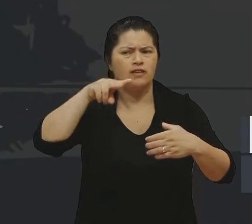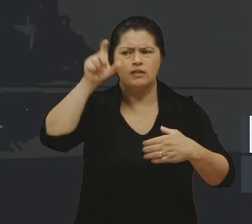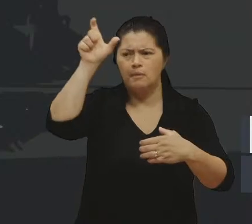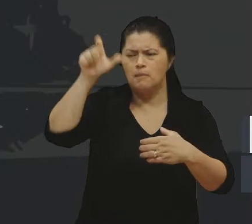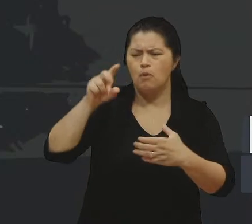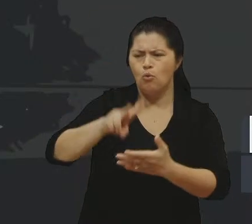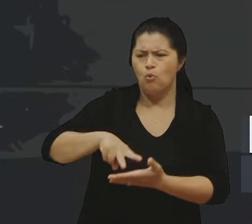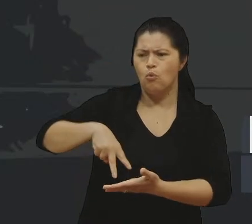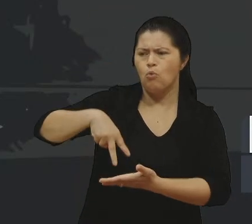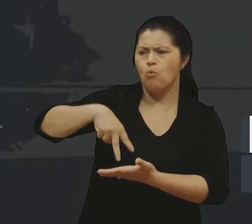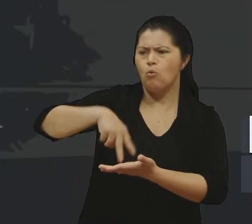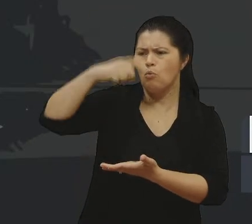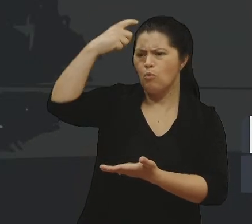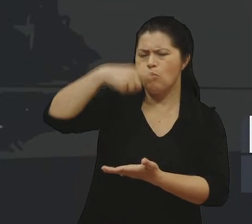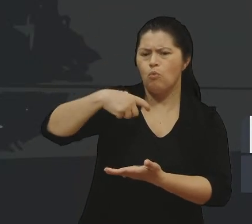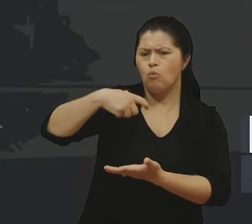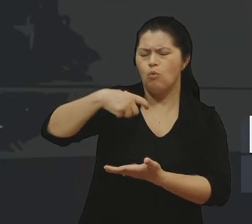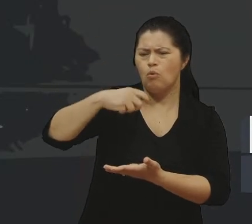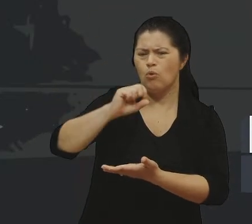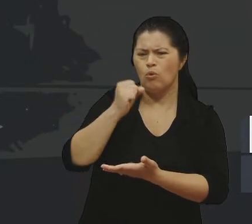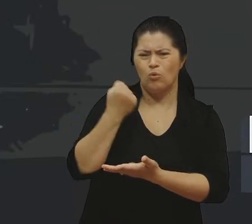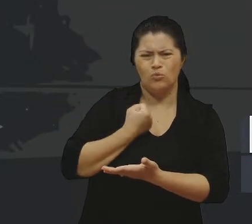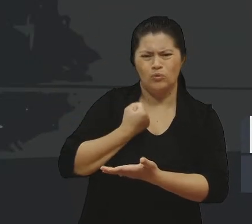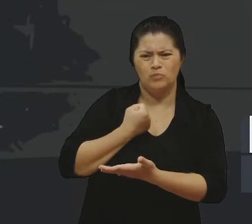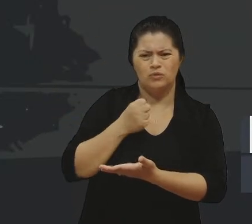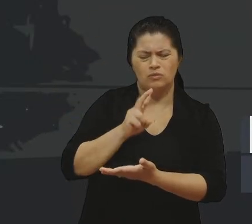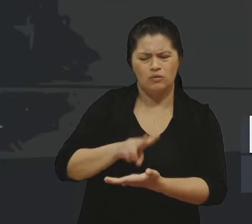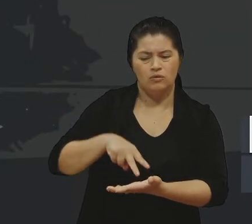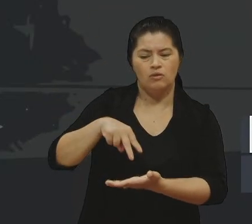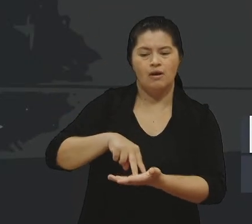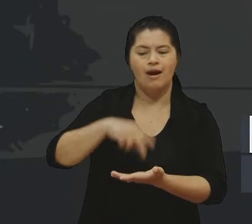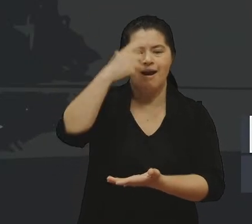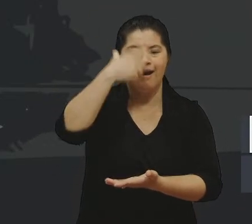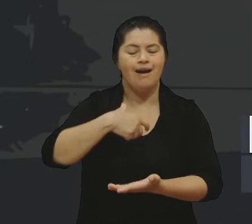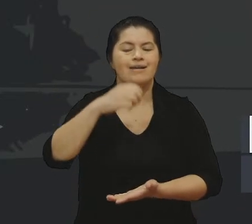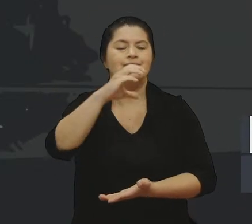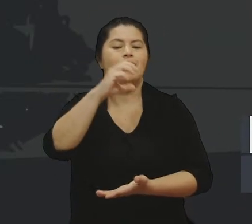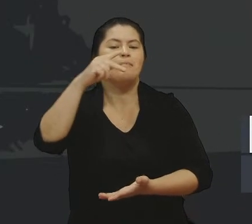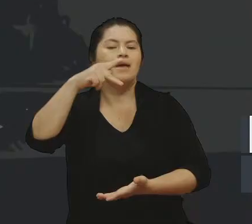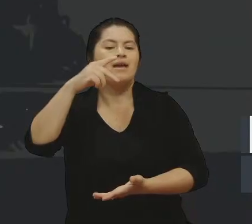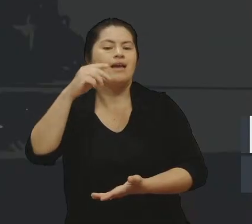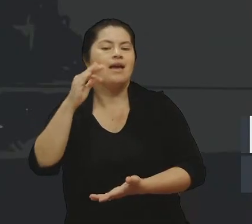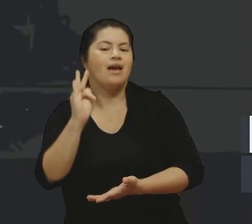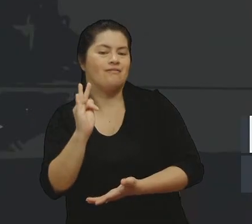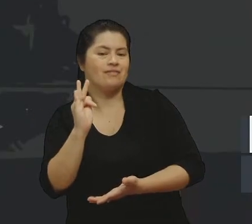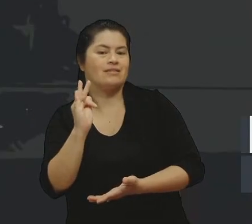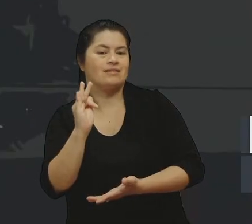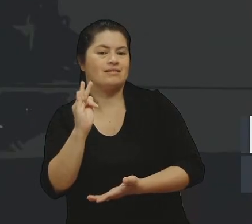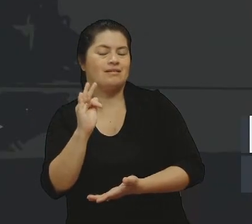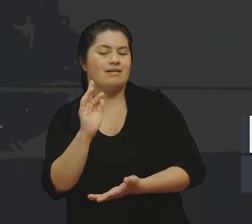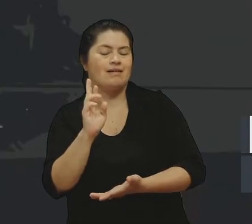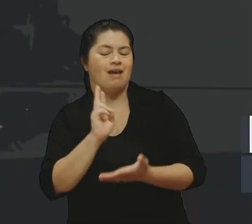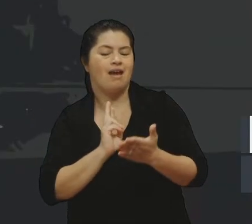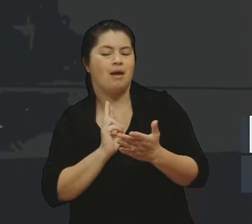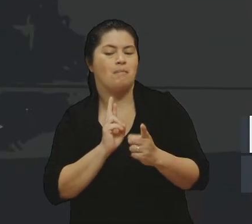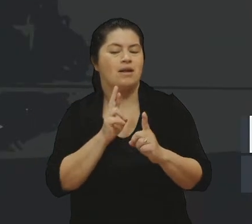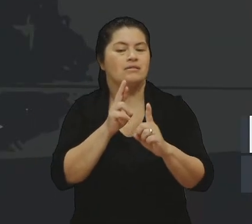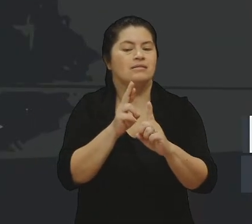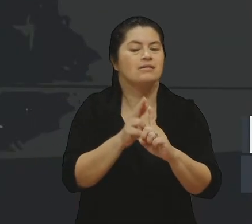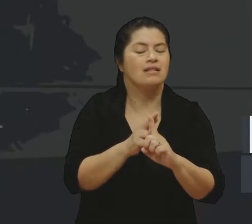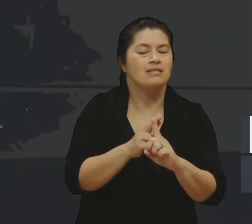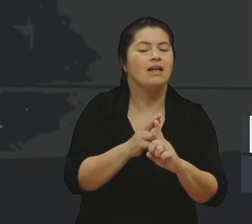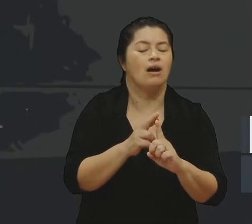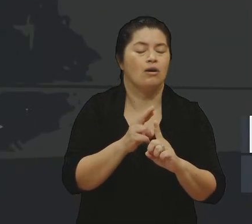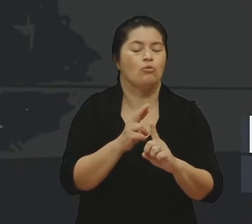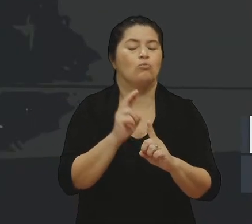apresentar? Não, né? Quem está se apresentando aqui é um CPF, que representa um CNPJ. Então a gente não pode